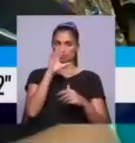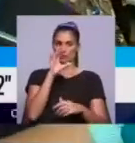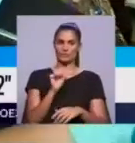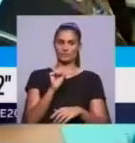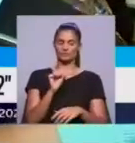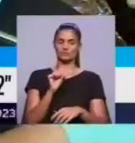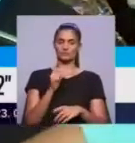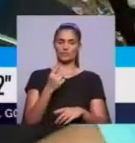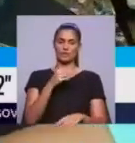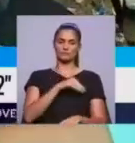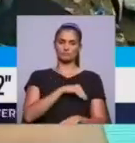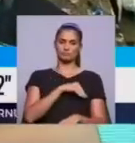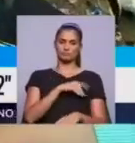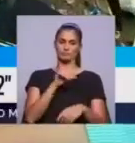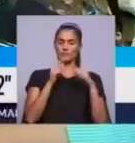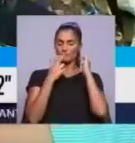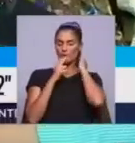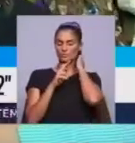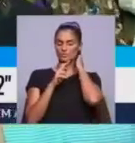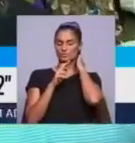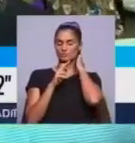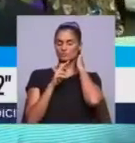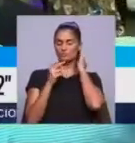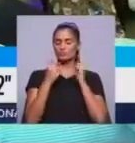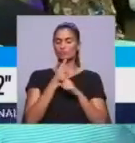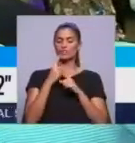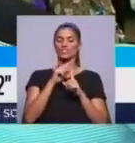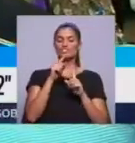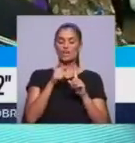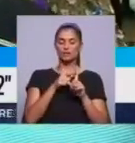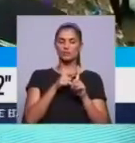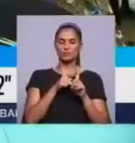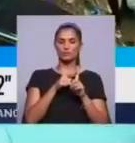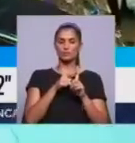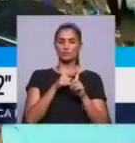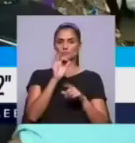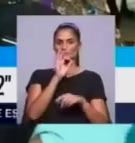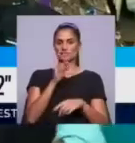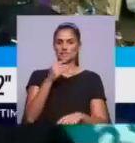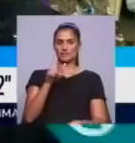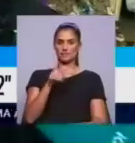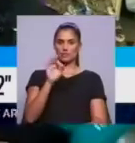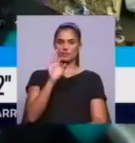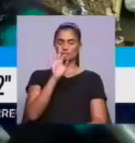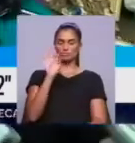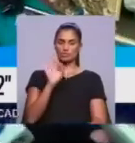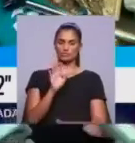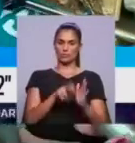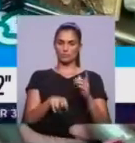nos salários e também das pensões tendo em conta que este ano a taxa de inflação é de 7,4%